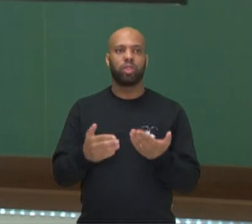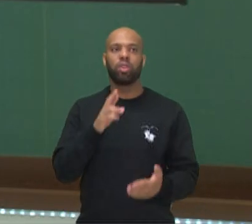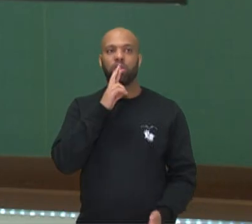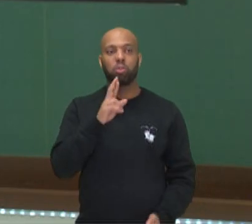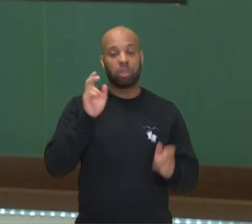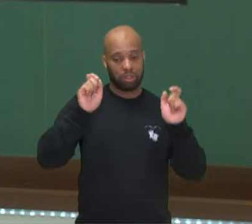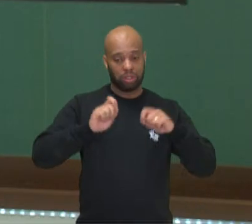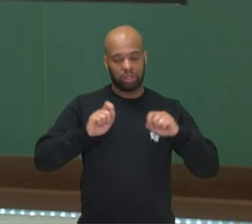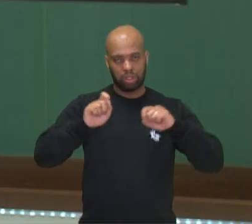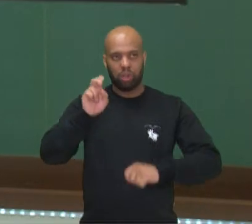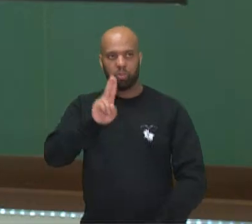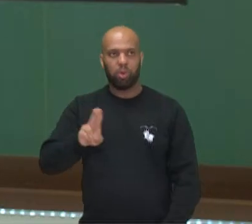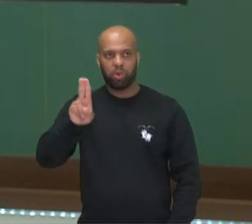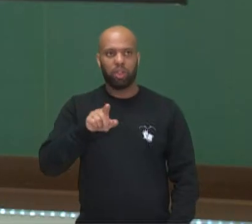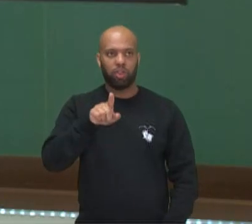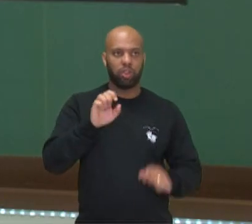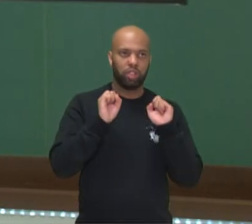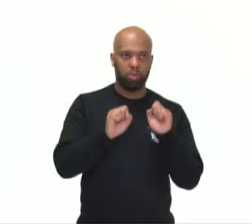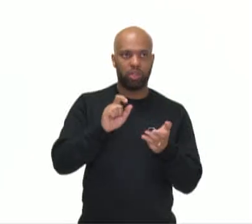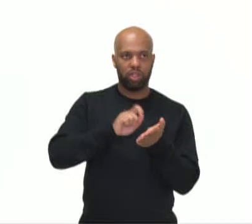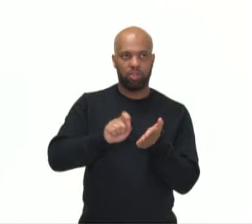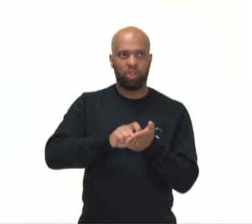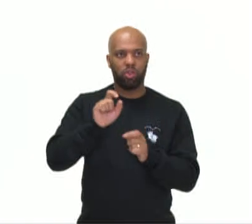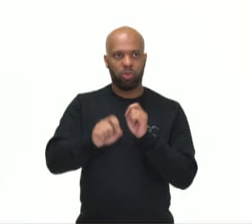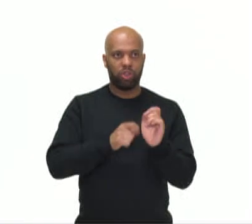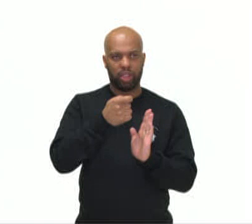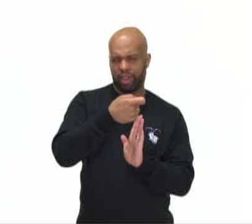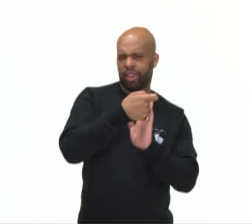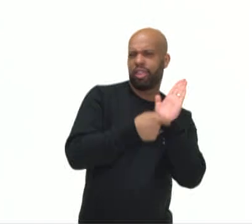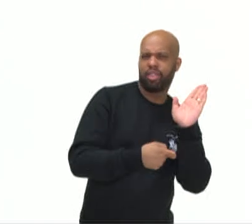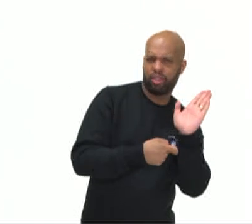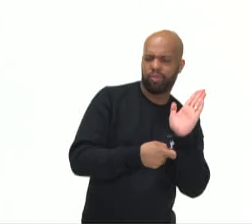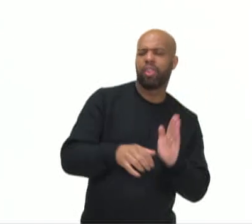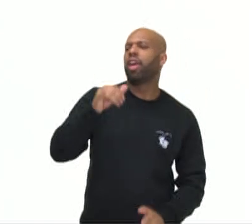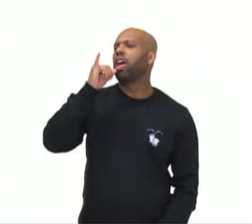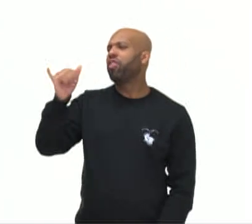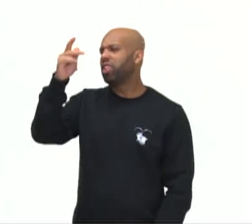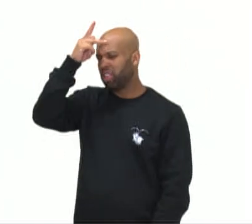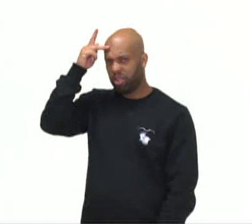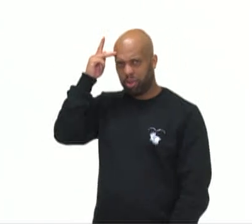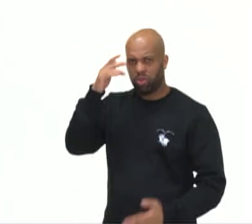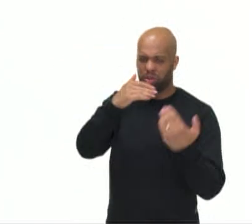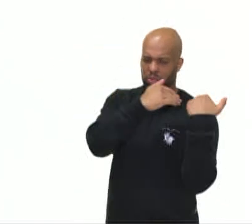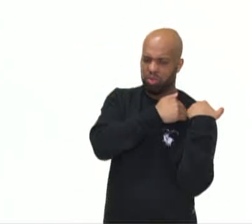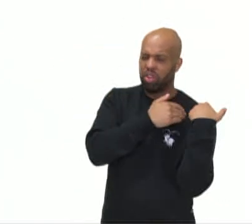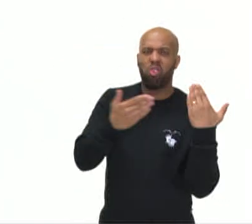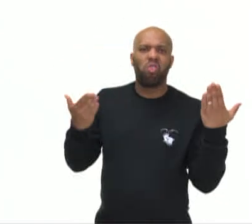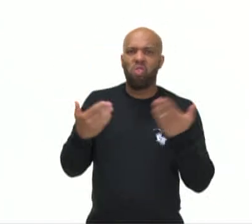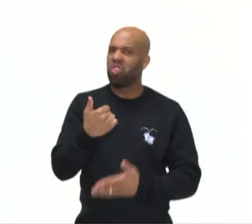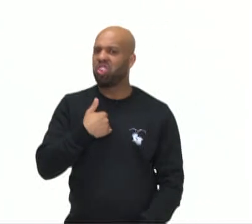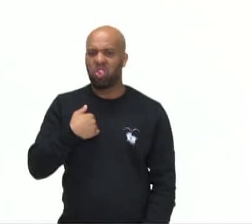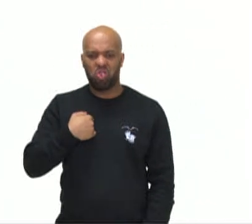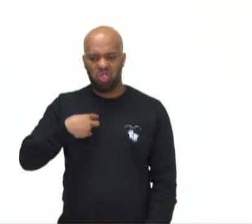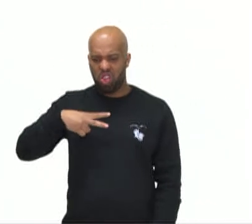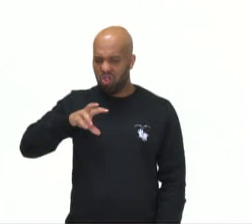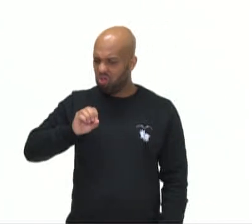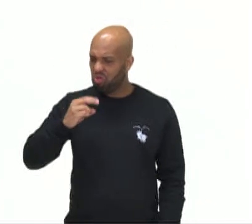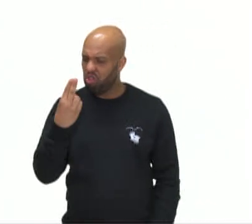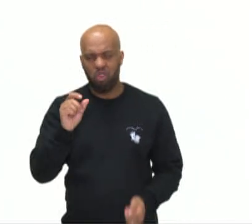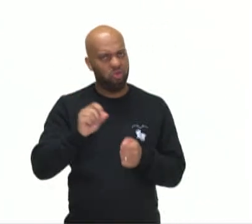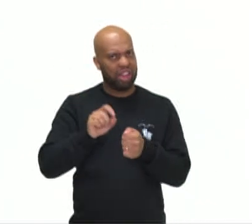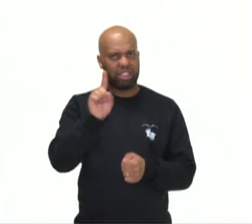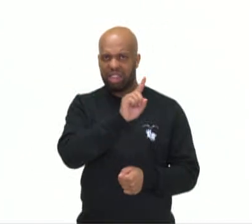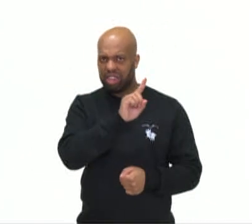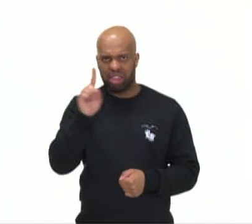respostas possíveis, né? Você poderia escrever: redação, avisa o editor que hoje eu não vou fazer a charge,